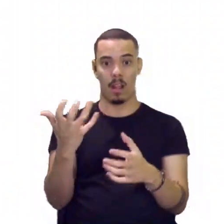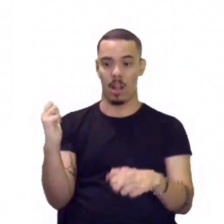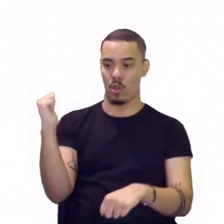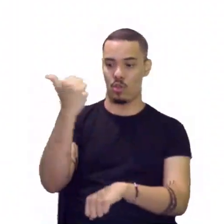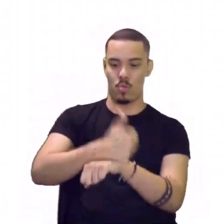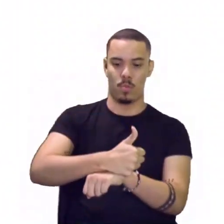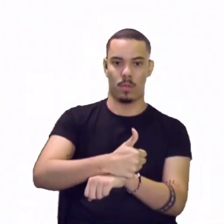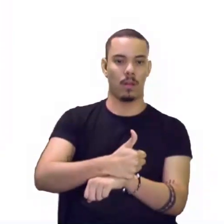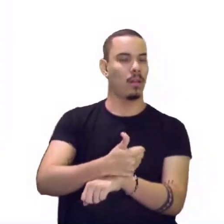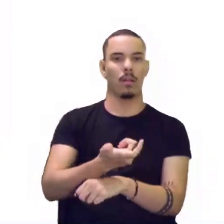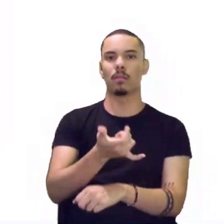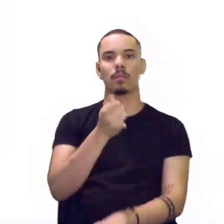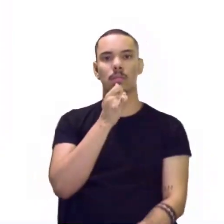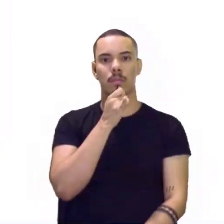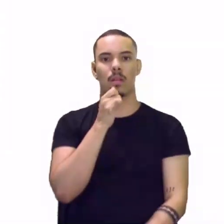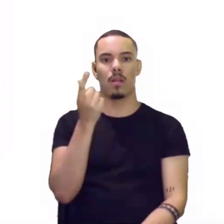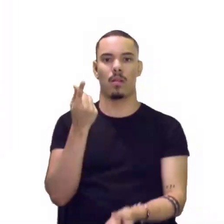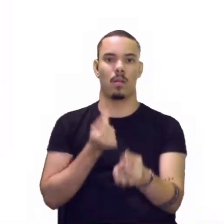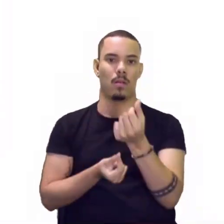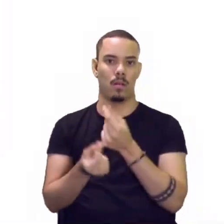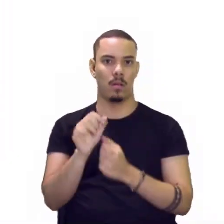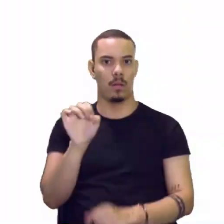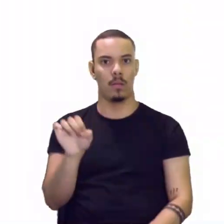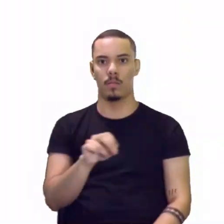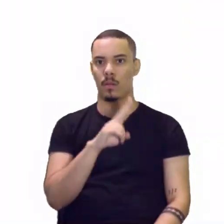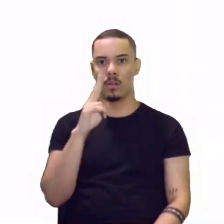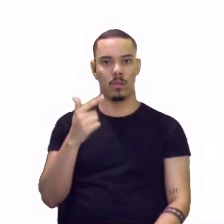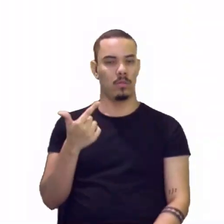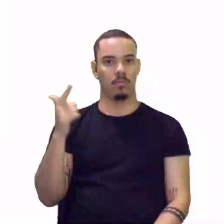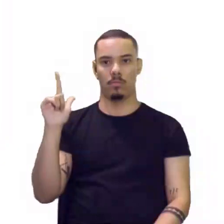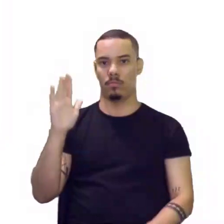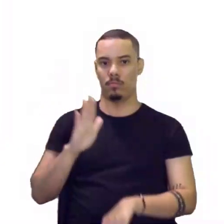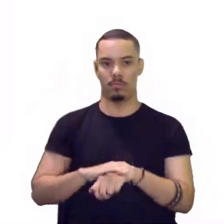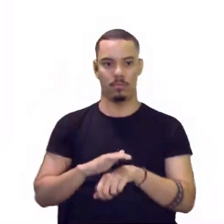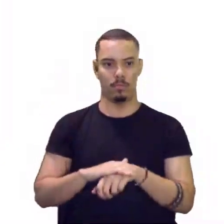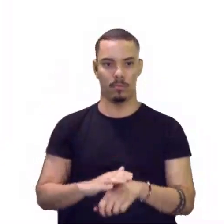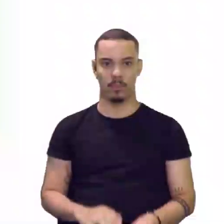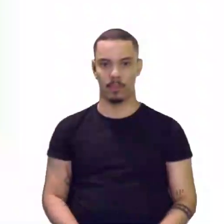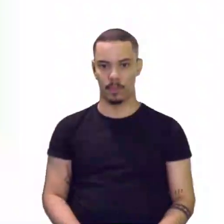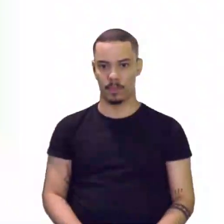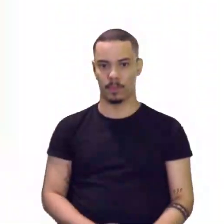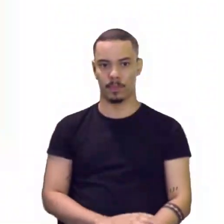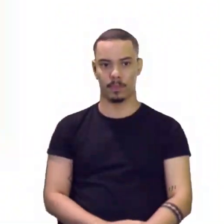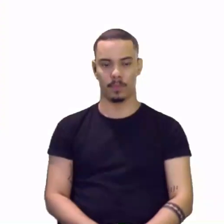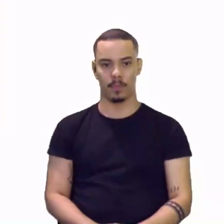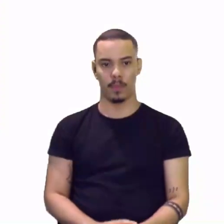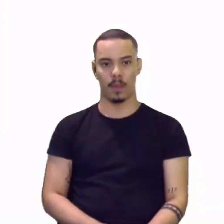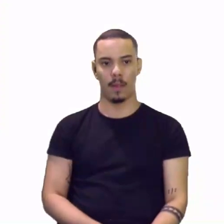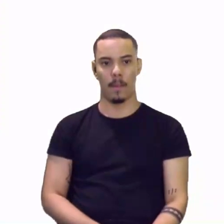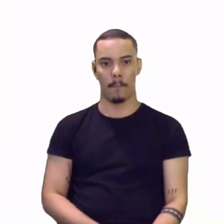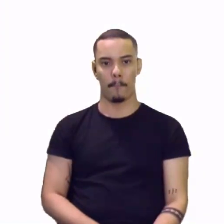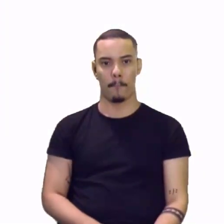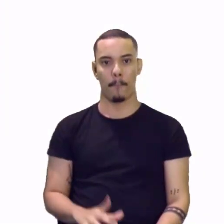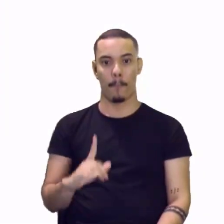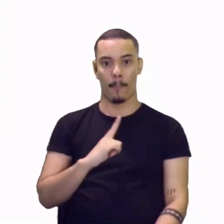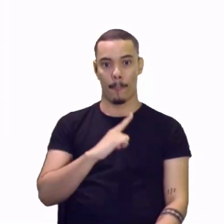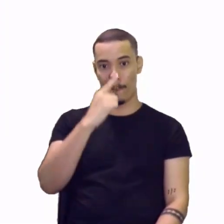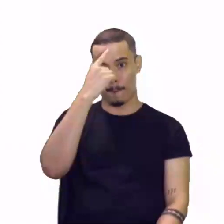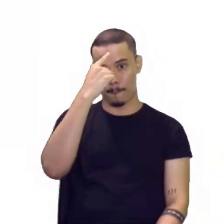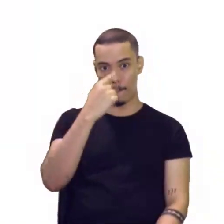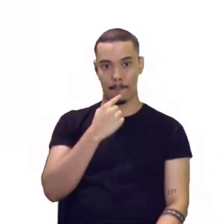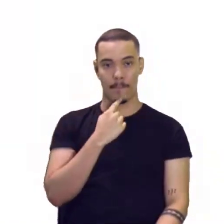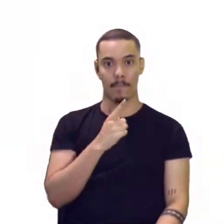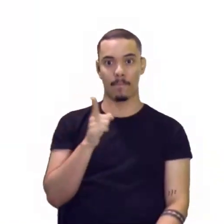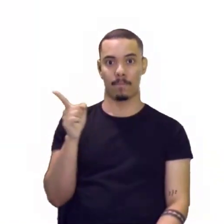para a questão econômica ou outras finalidades. Muito bem, a gente tem agora até essa imagem sobre essa